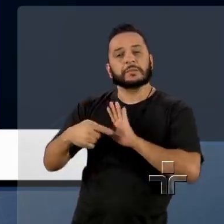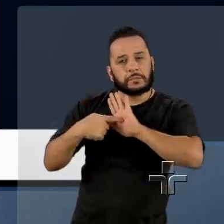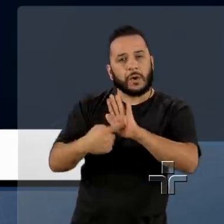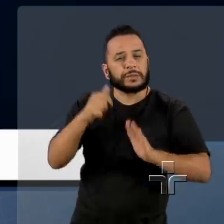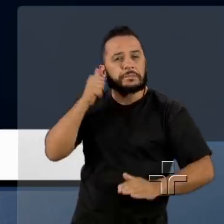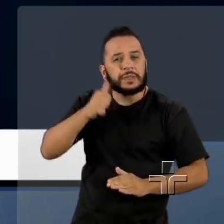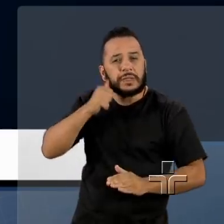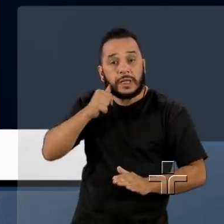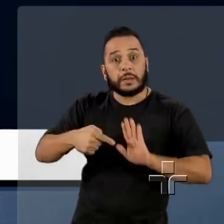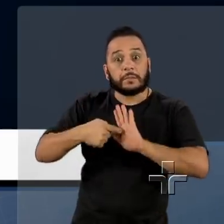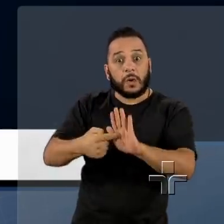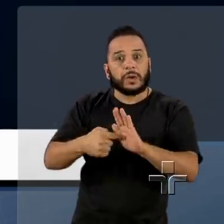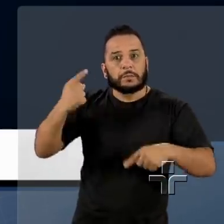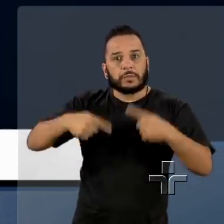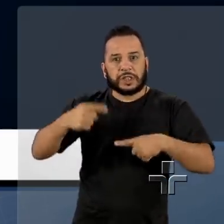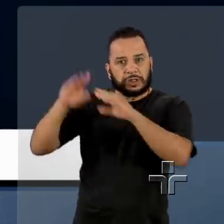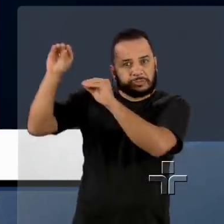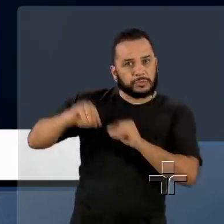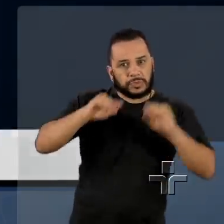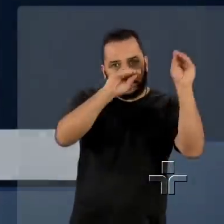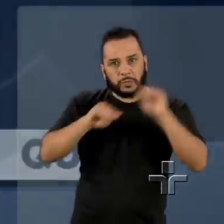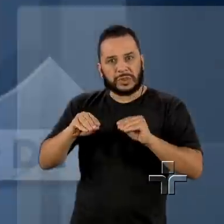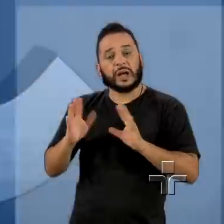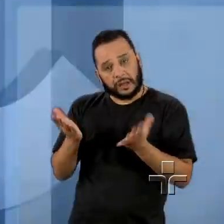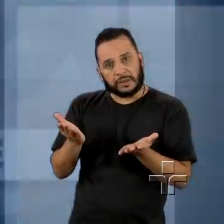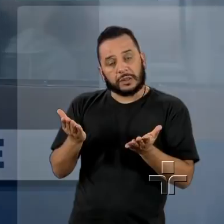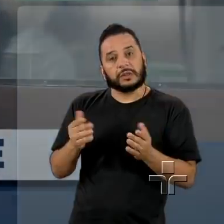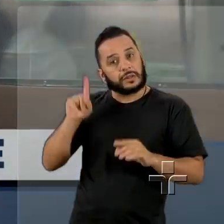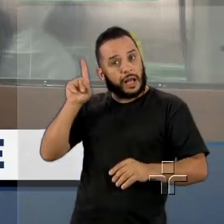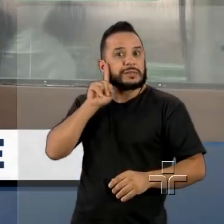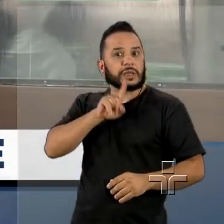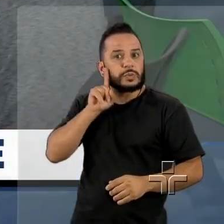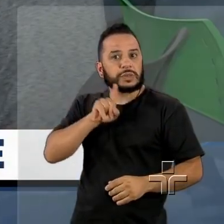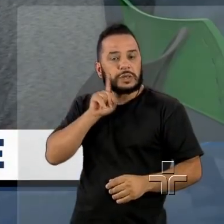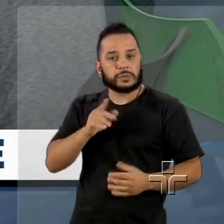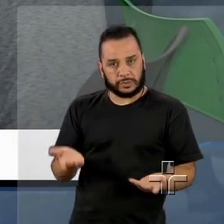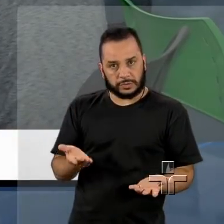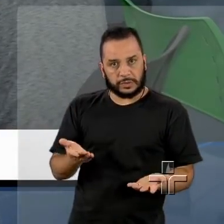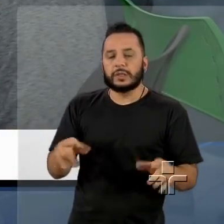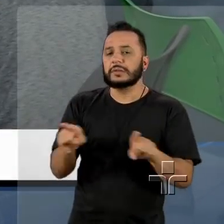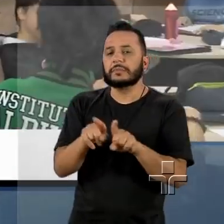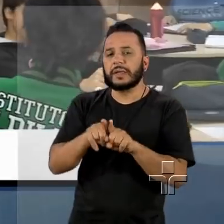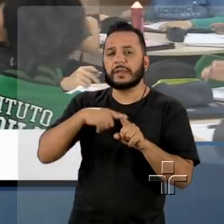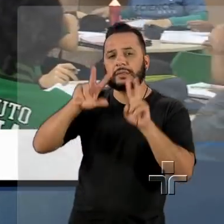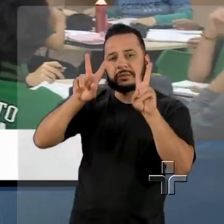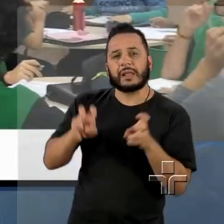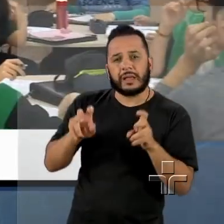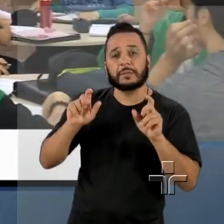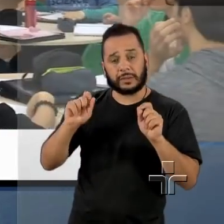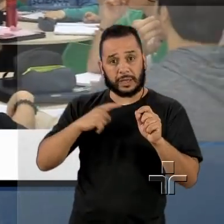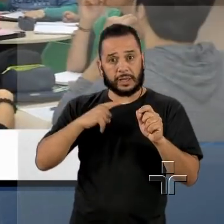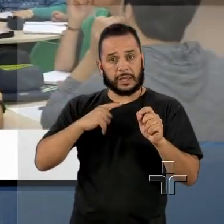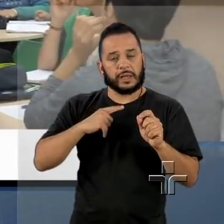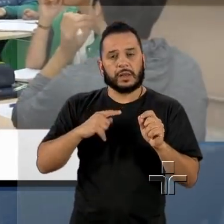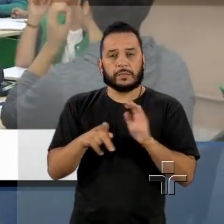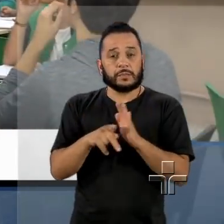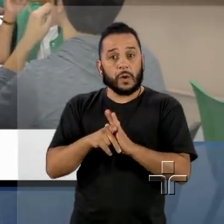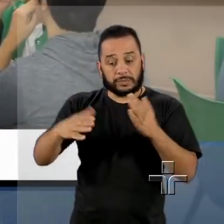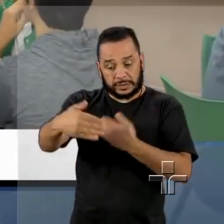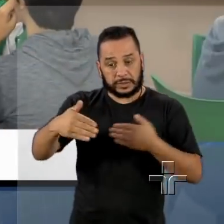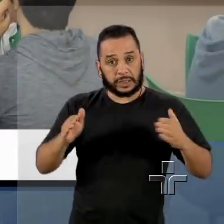da política anti-imigrantes dos Estados Unidos. No quadro Questão de Classe, vamos mostrar uma escola